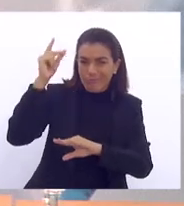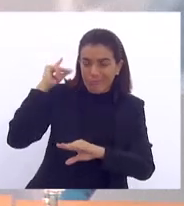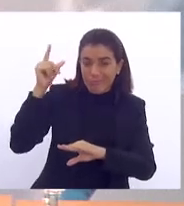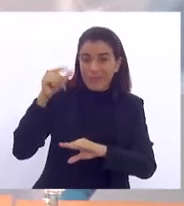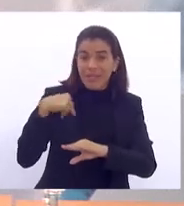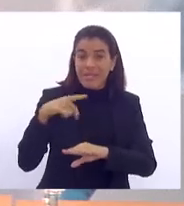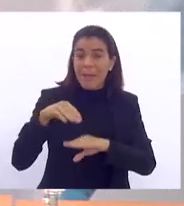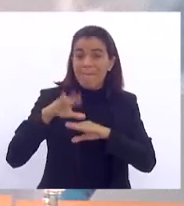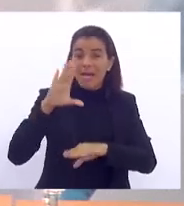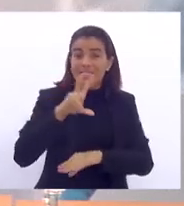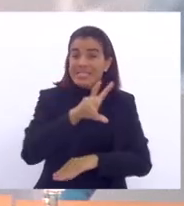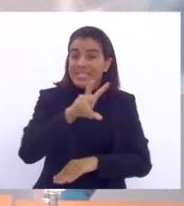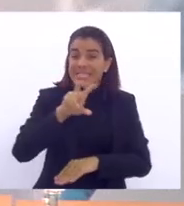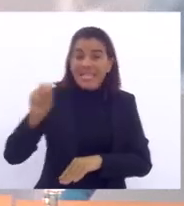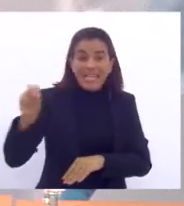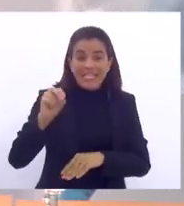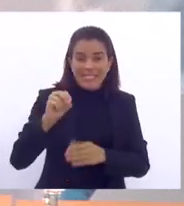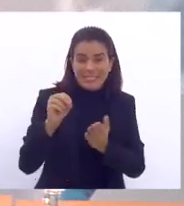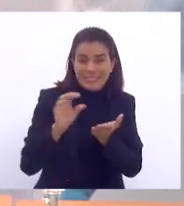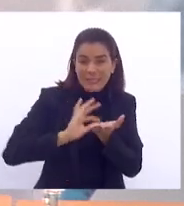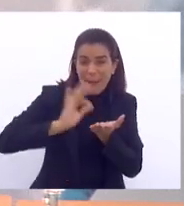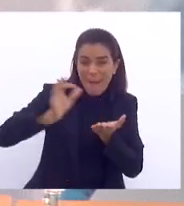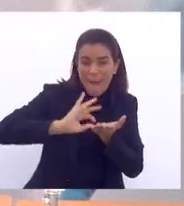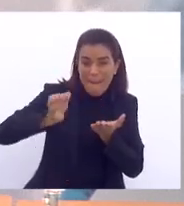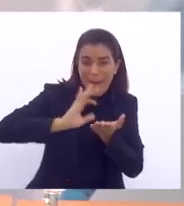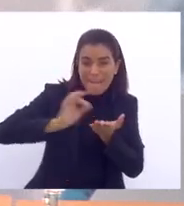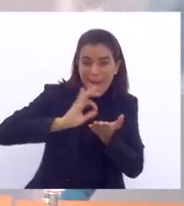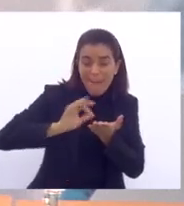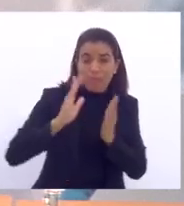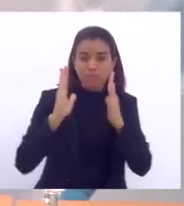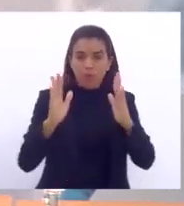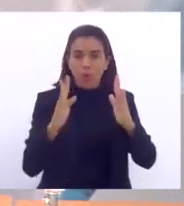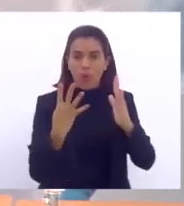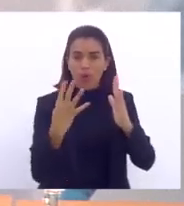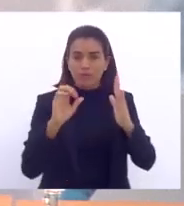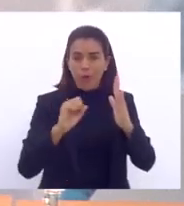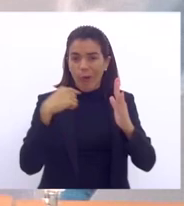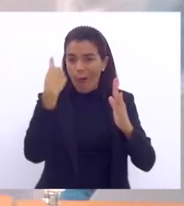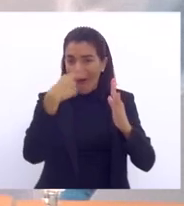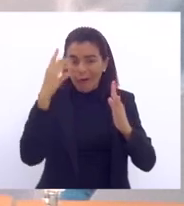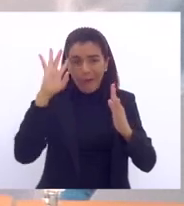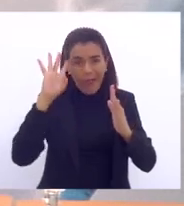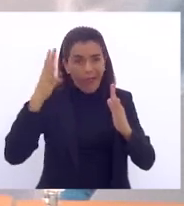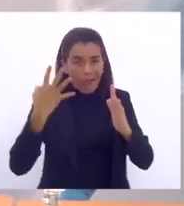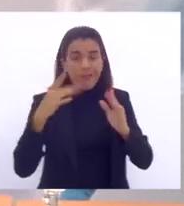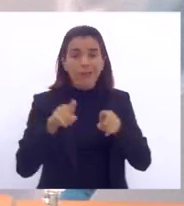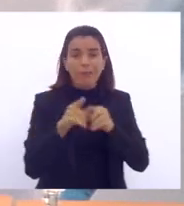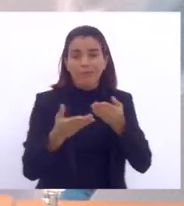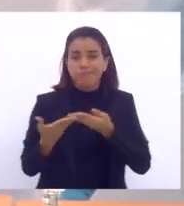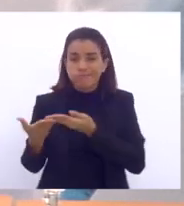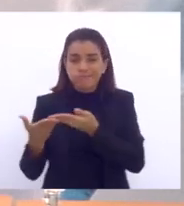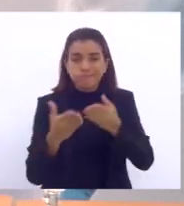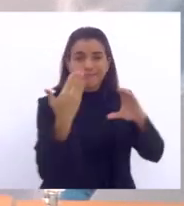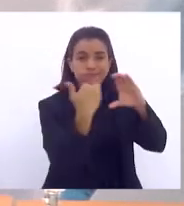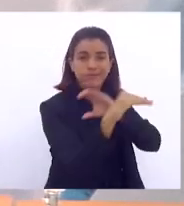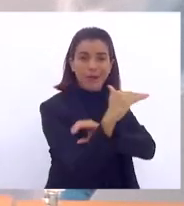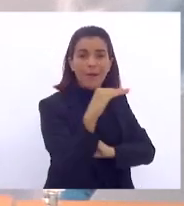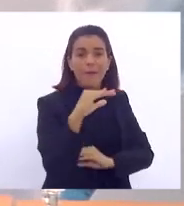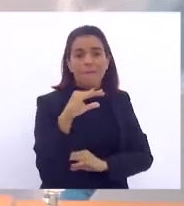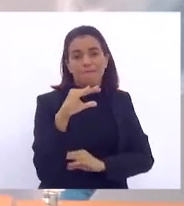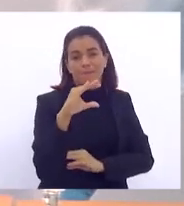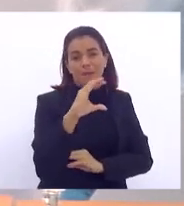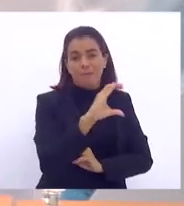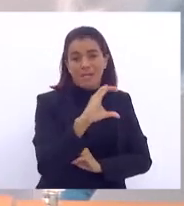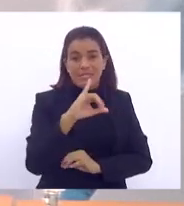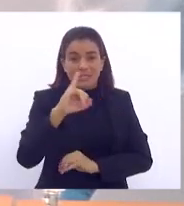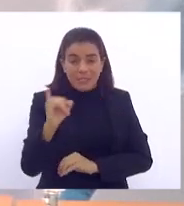folhas para se analisar com 48 horas para decidir e ser encaminhada a ccj para depois com uma sessão extraordinária e